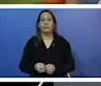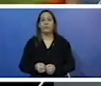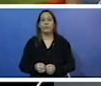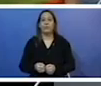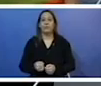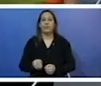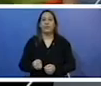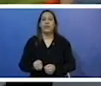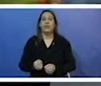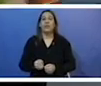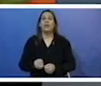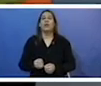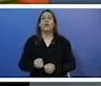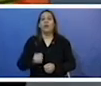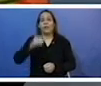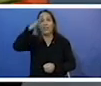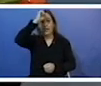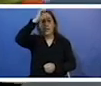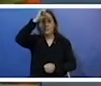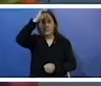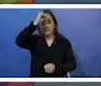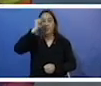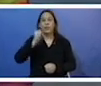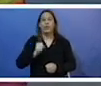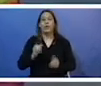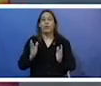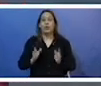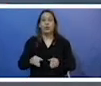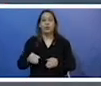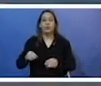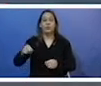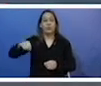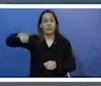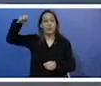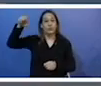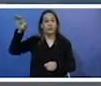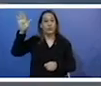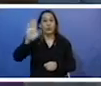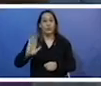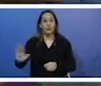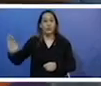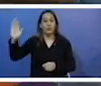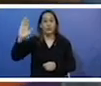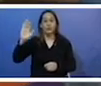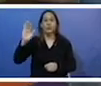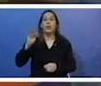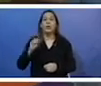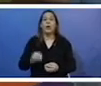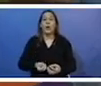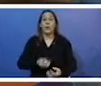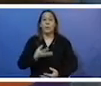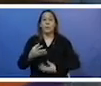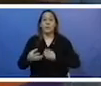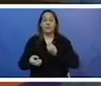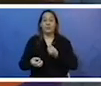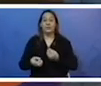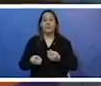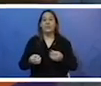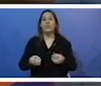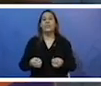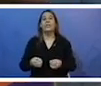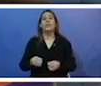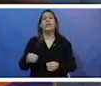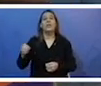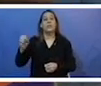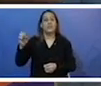nossa viagem continua lá para o Nordeste. Hoje nós vamos poesia em cordel, a arte nordestina. Onde